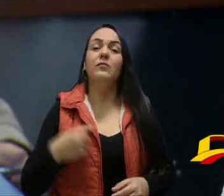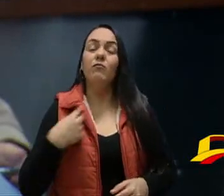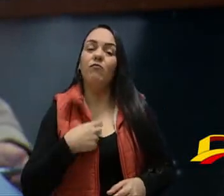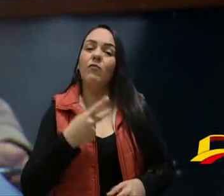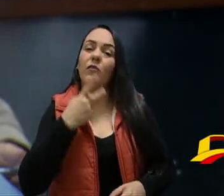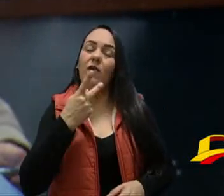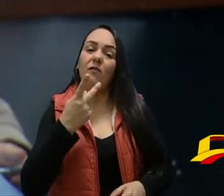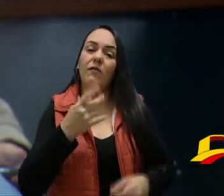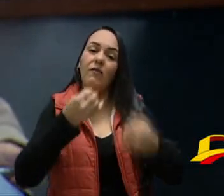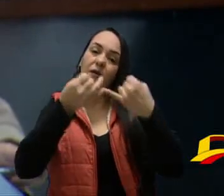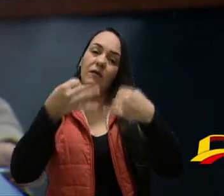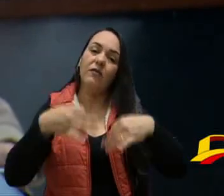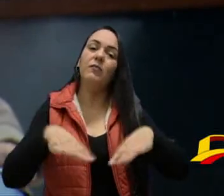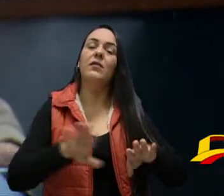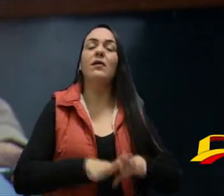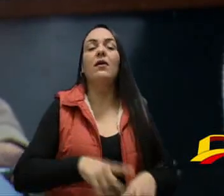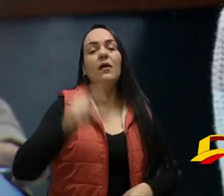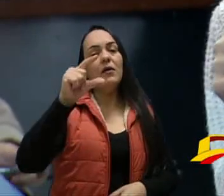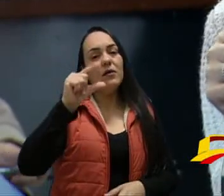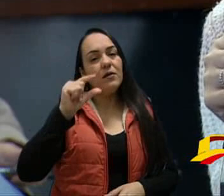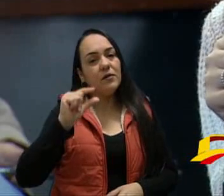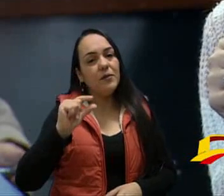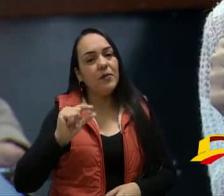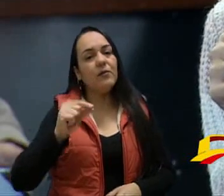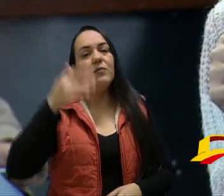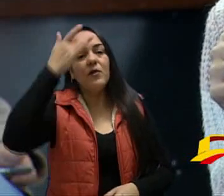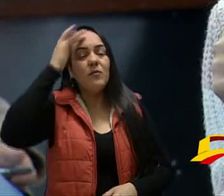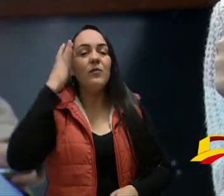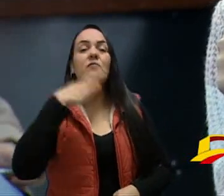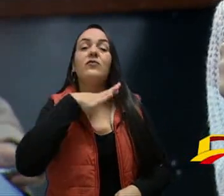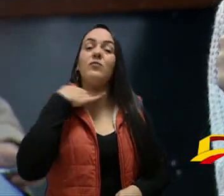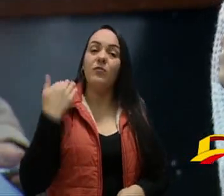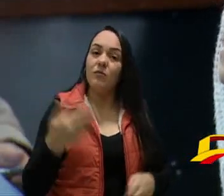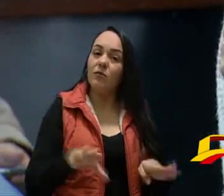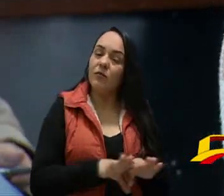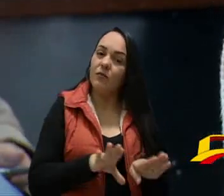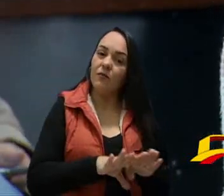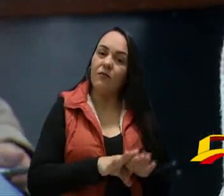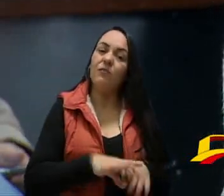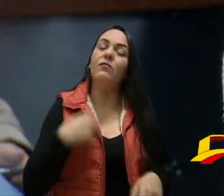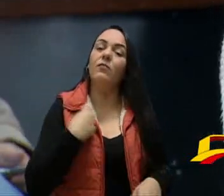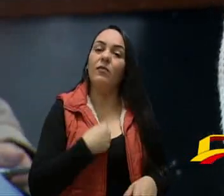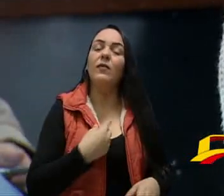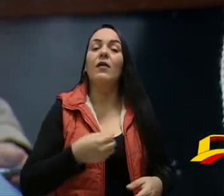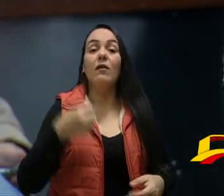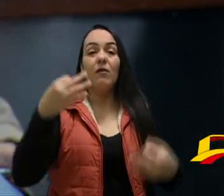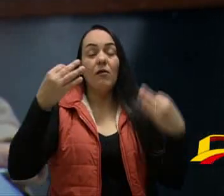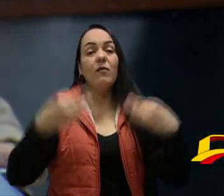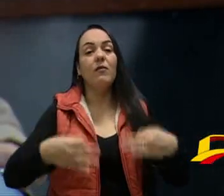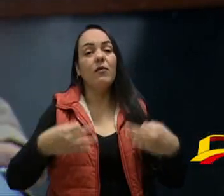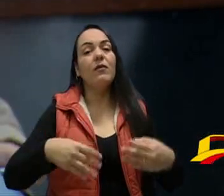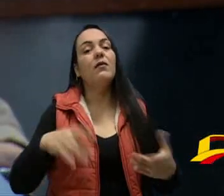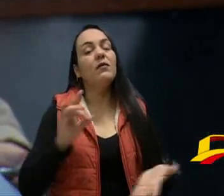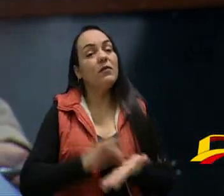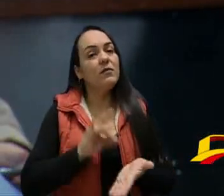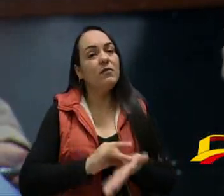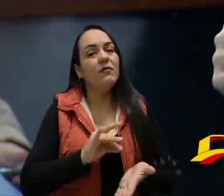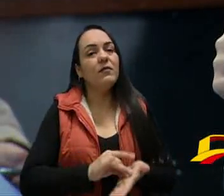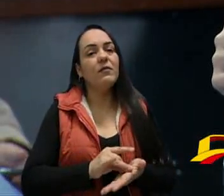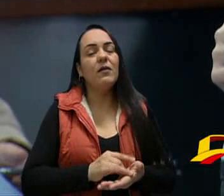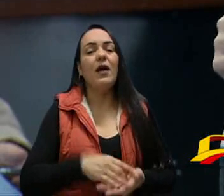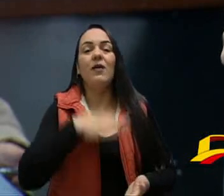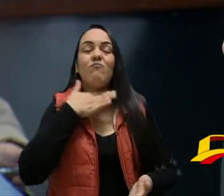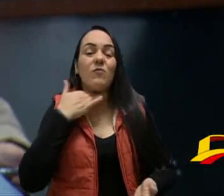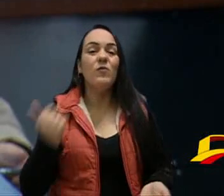por isso que a gente fala e assim com isso diminuir o a nossa letalidade e o que que a gente tem de real hoje que a gente